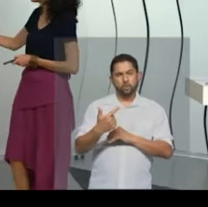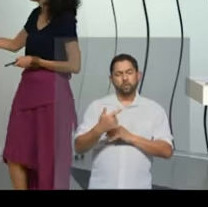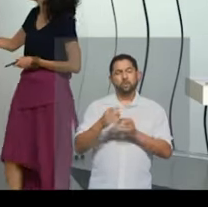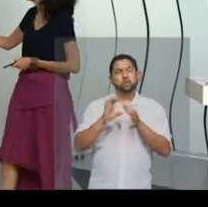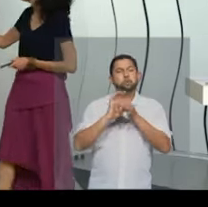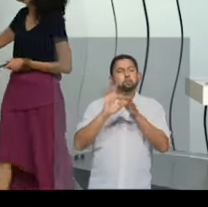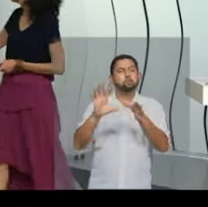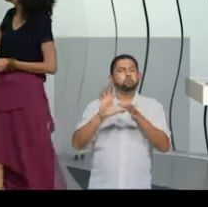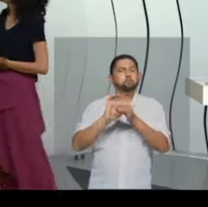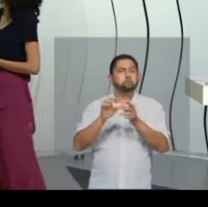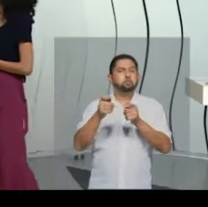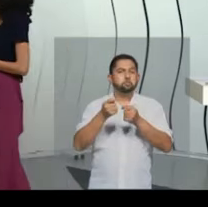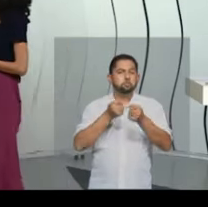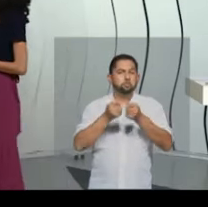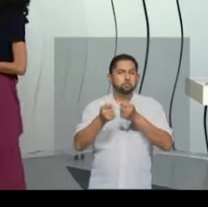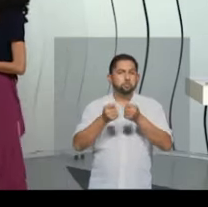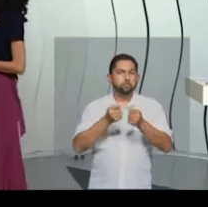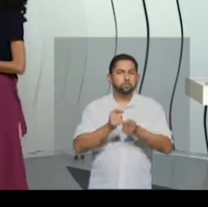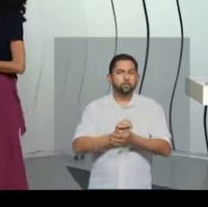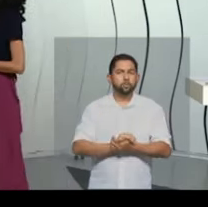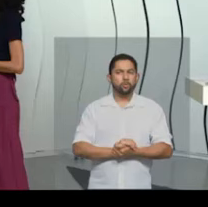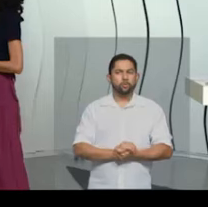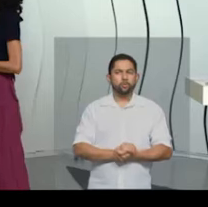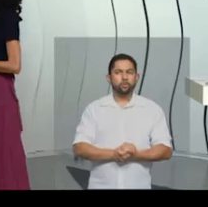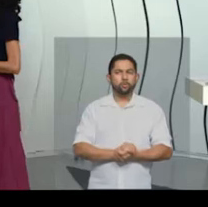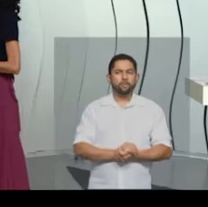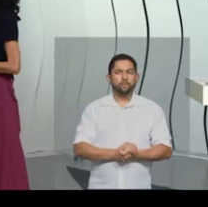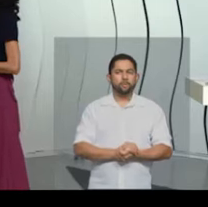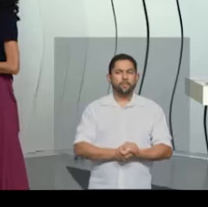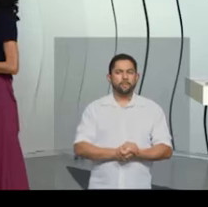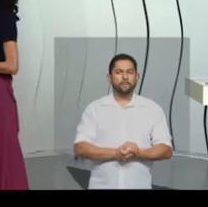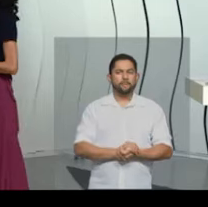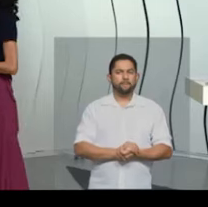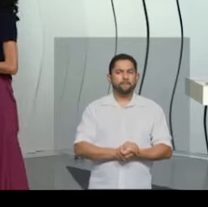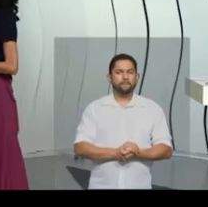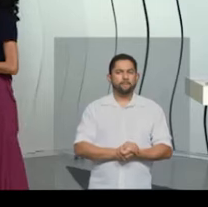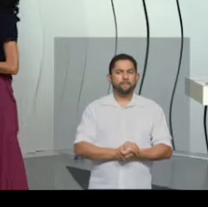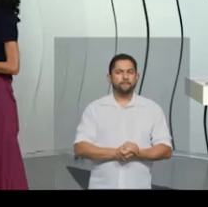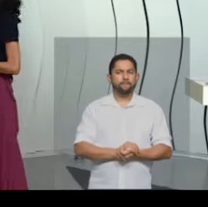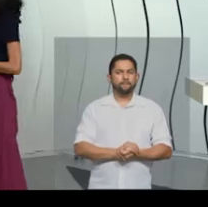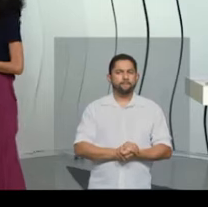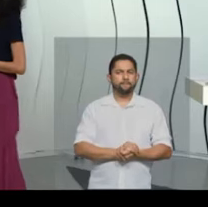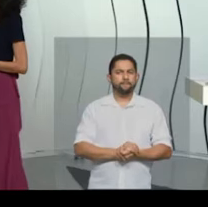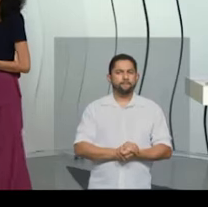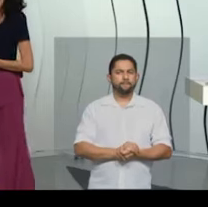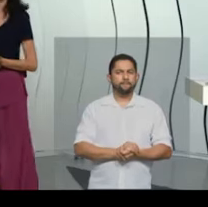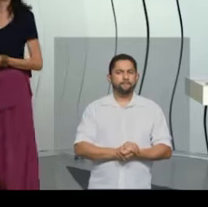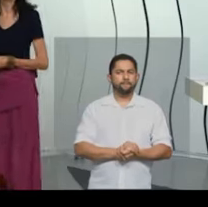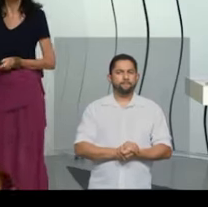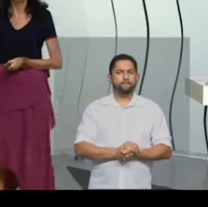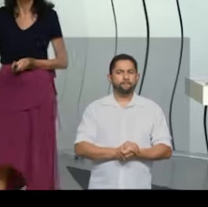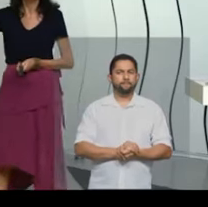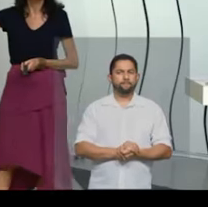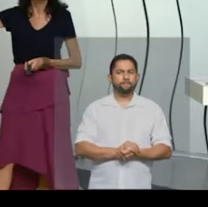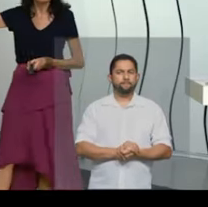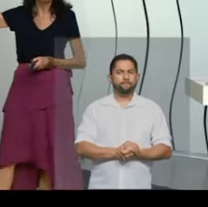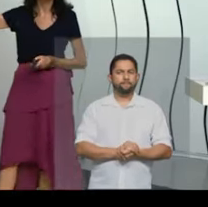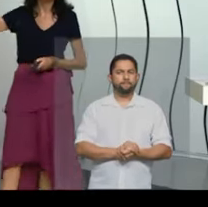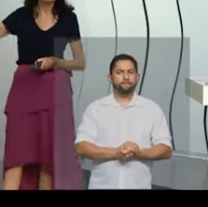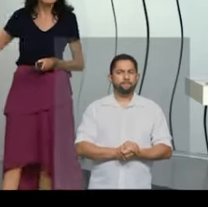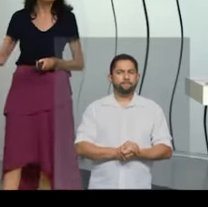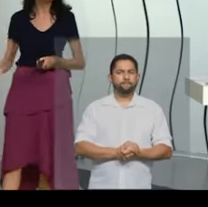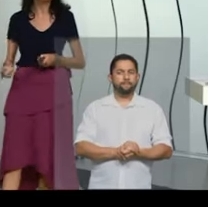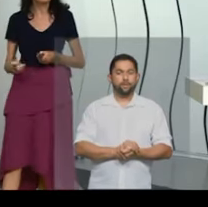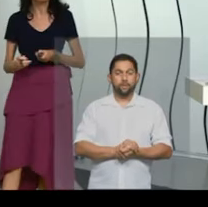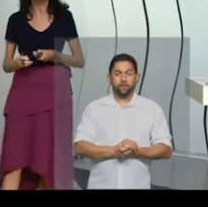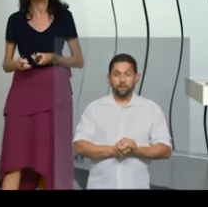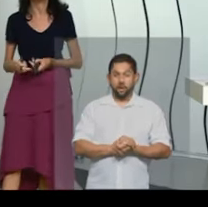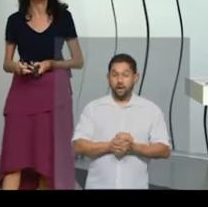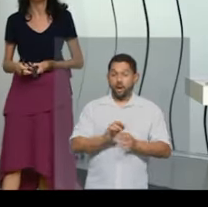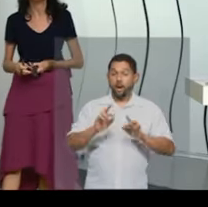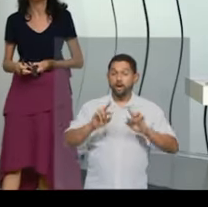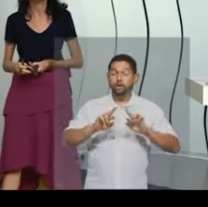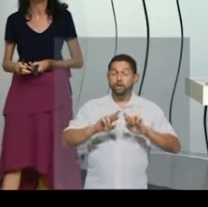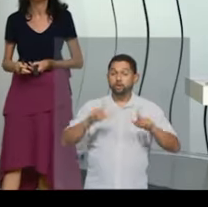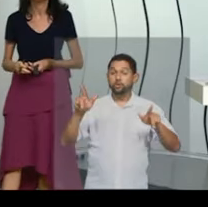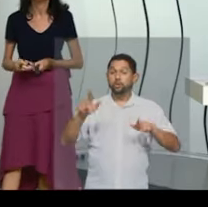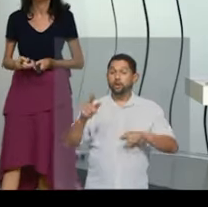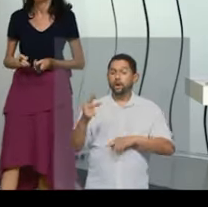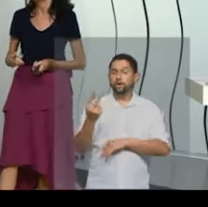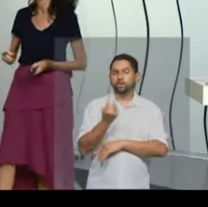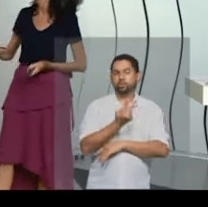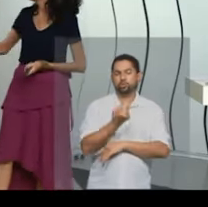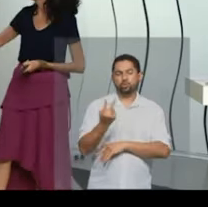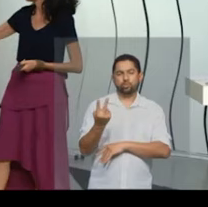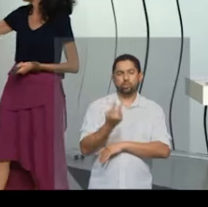As ideias do liberalismo econômico, elas se opunham às ideias do